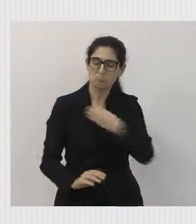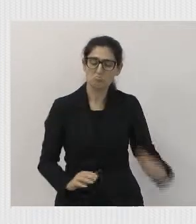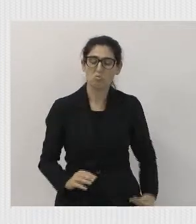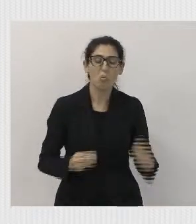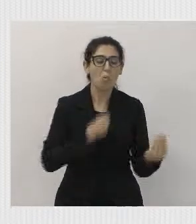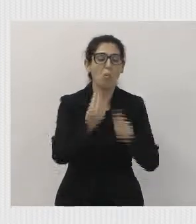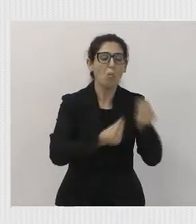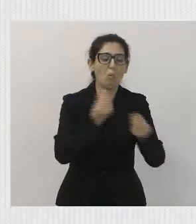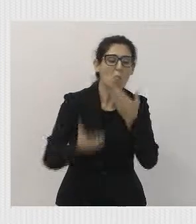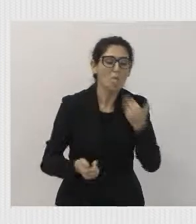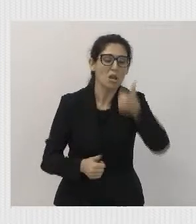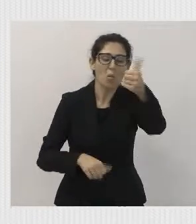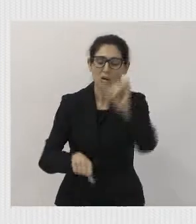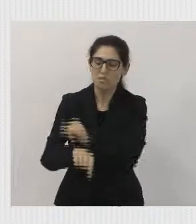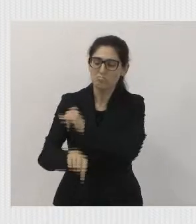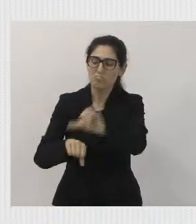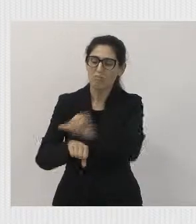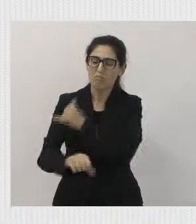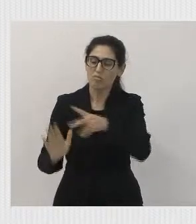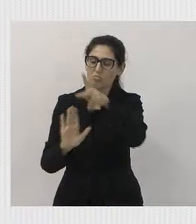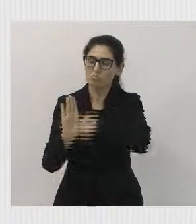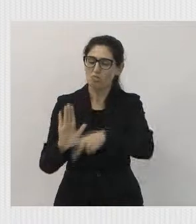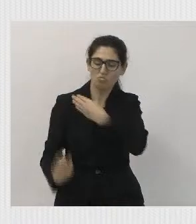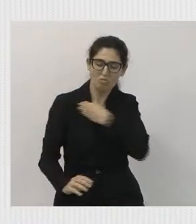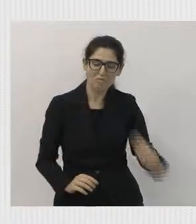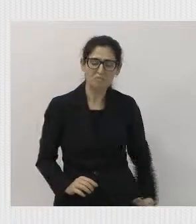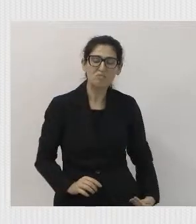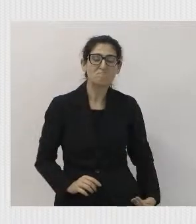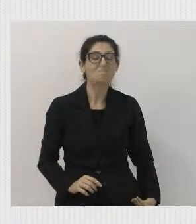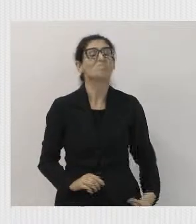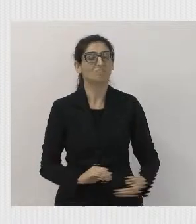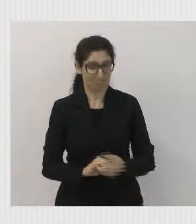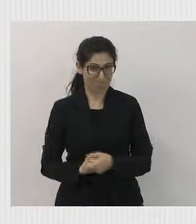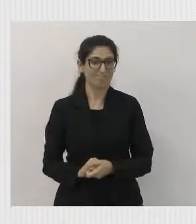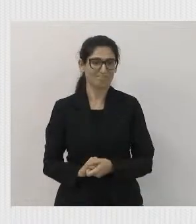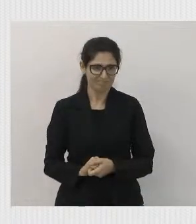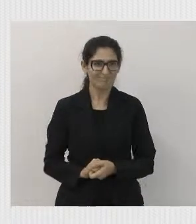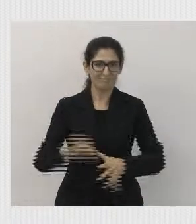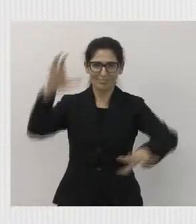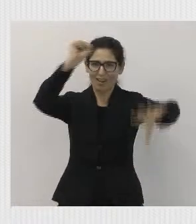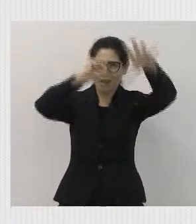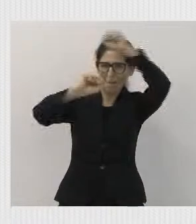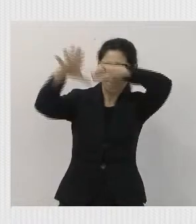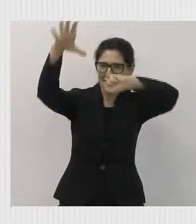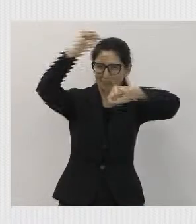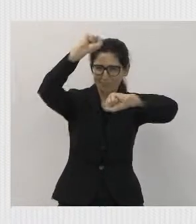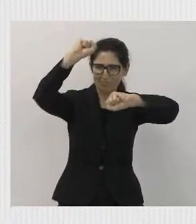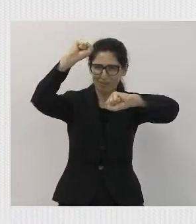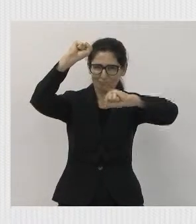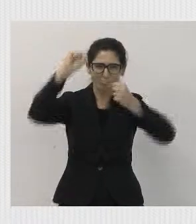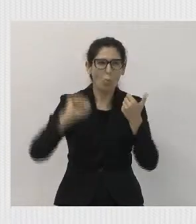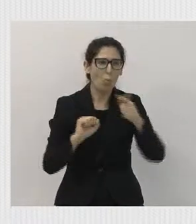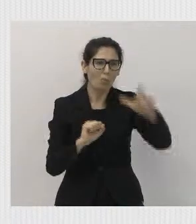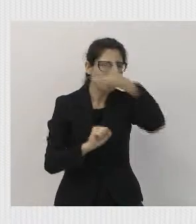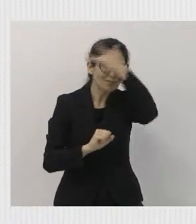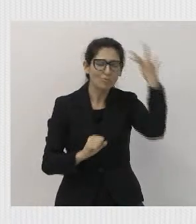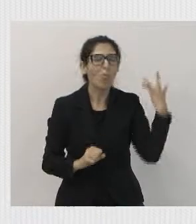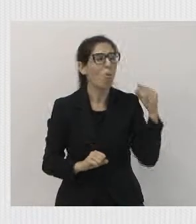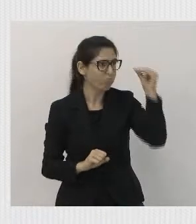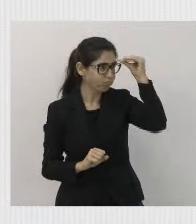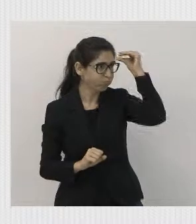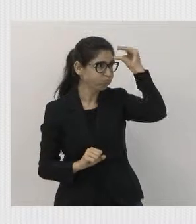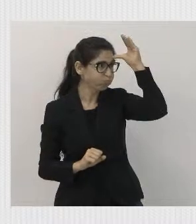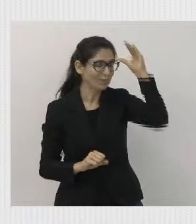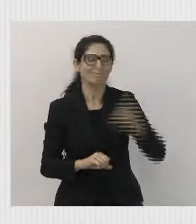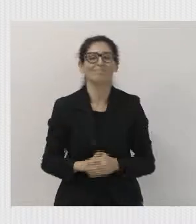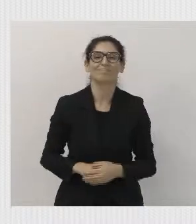vereador de cidades vizinhas. Próximo. E aprendendo com quem conhece, né? Então, o presidente lá do